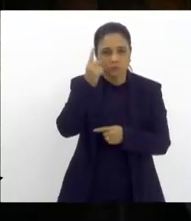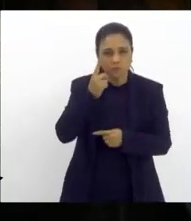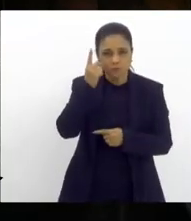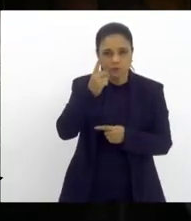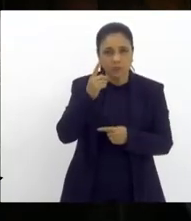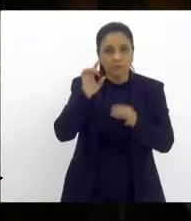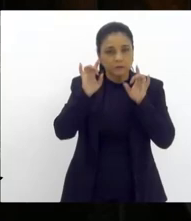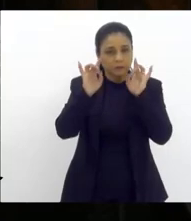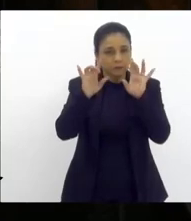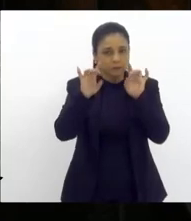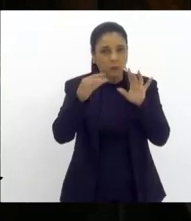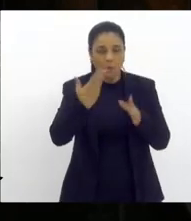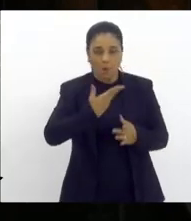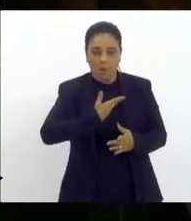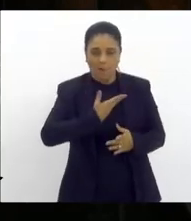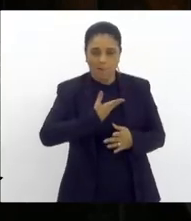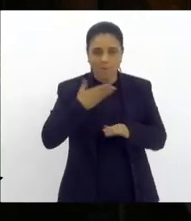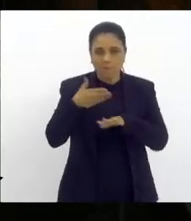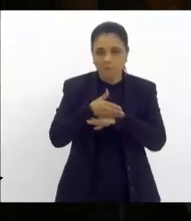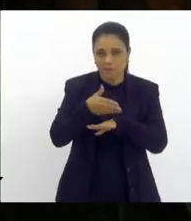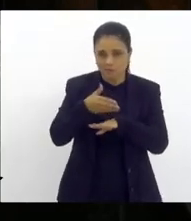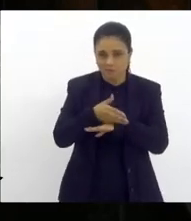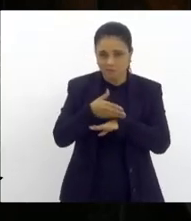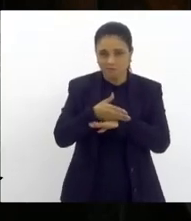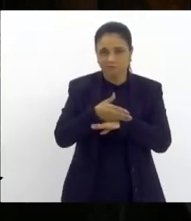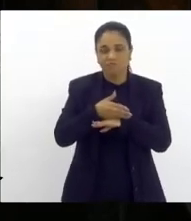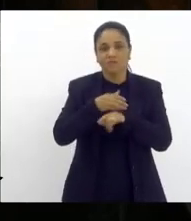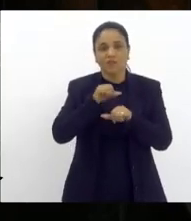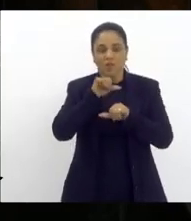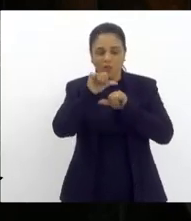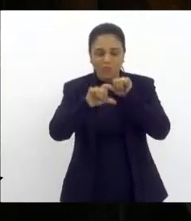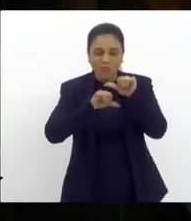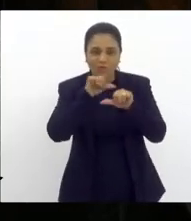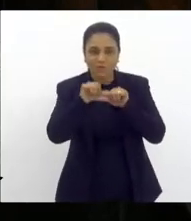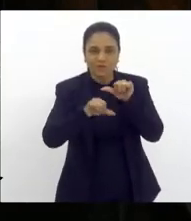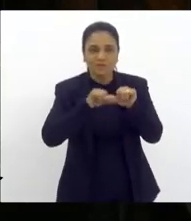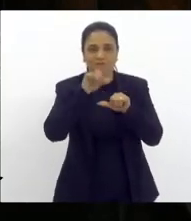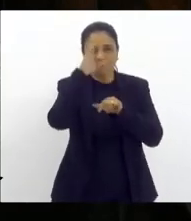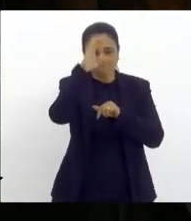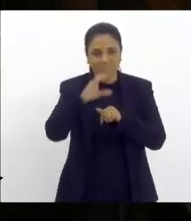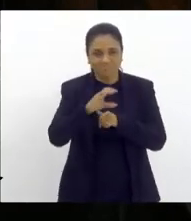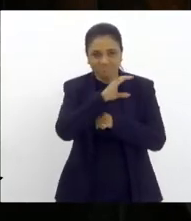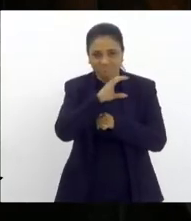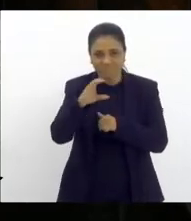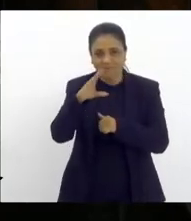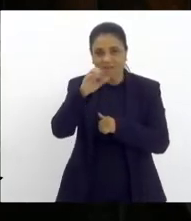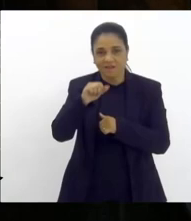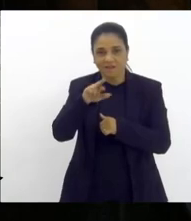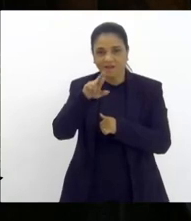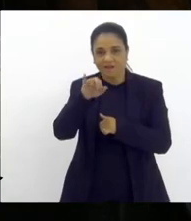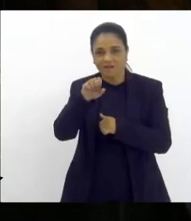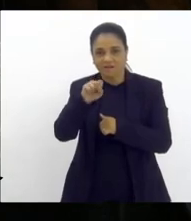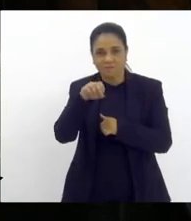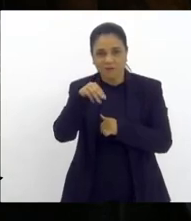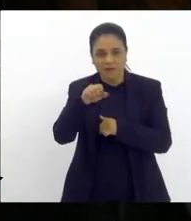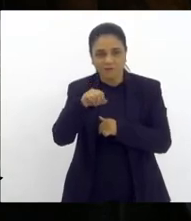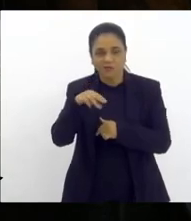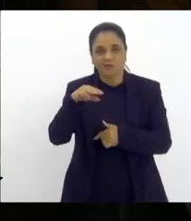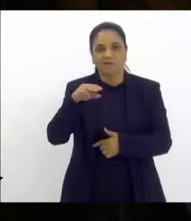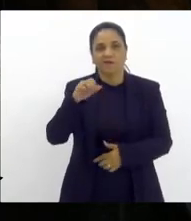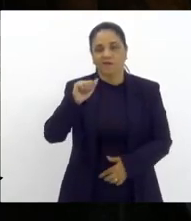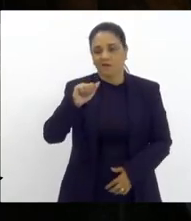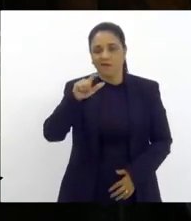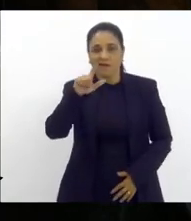a presença do meu querido amigo presidente da Renovação Carismática Católica Cláudia Alexandre sua esposa Vanessa